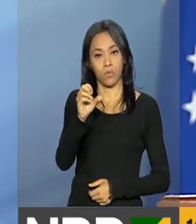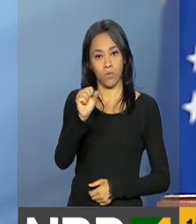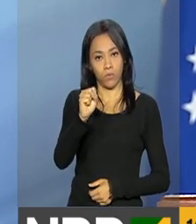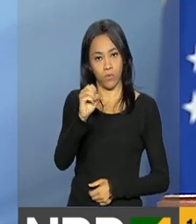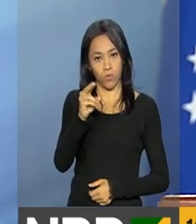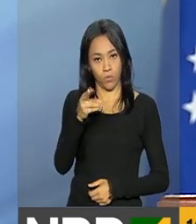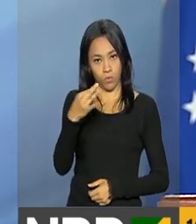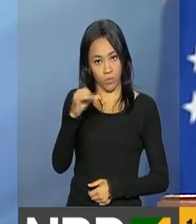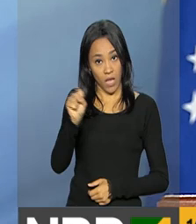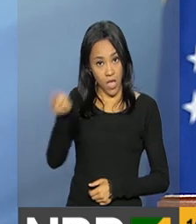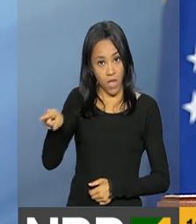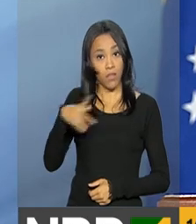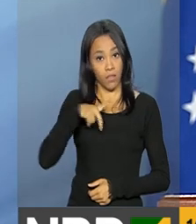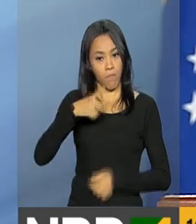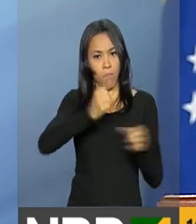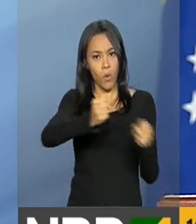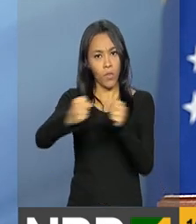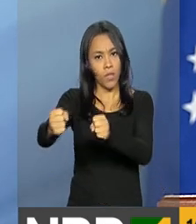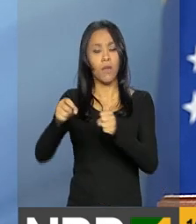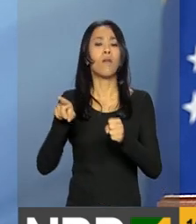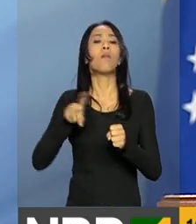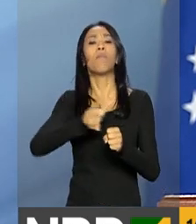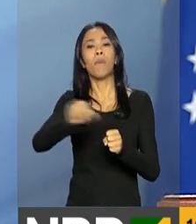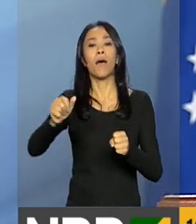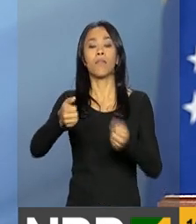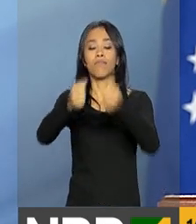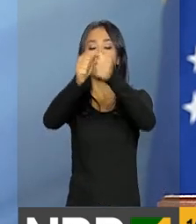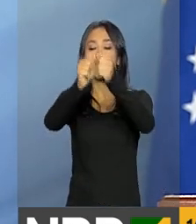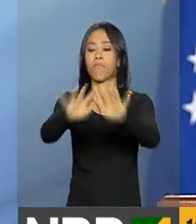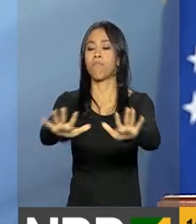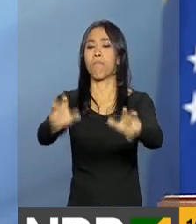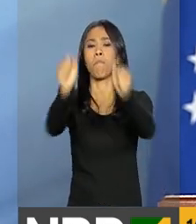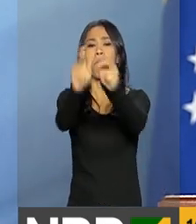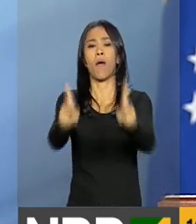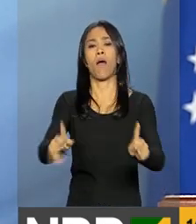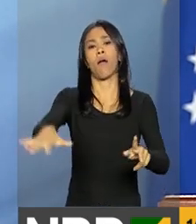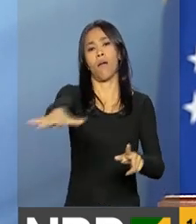para restaurar a tranquilidade do povo.